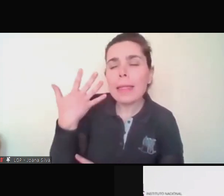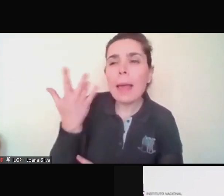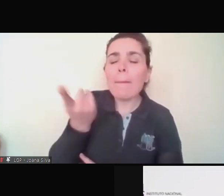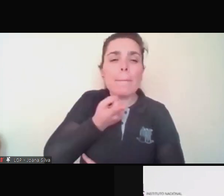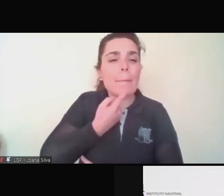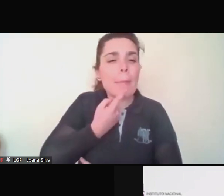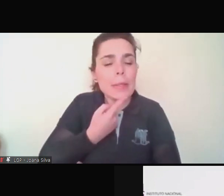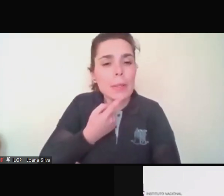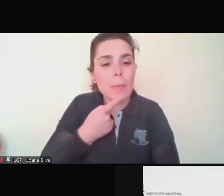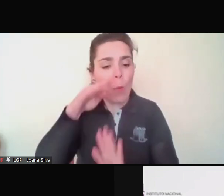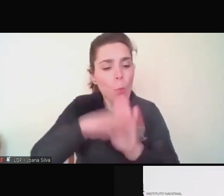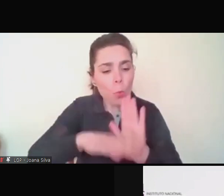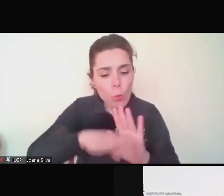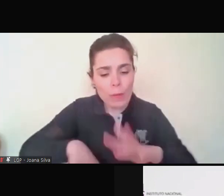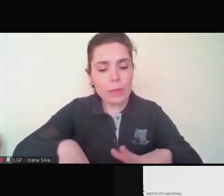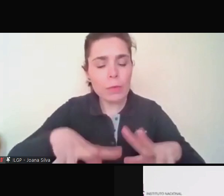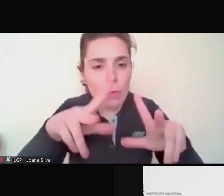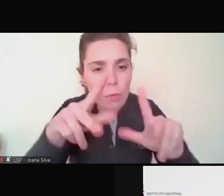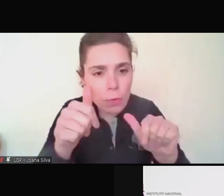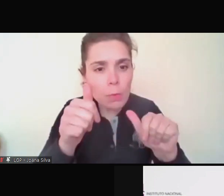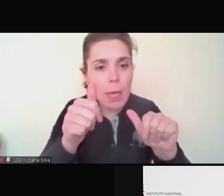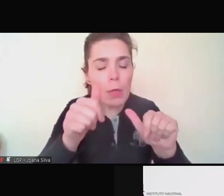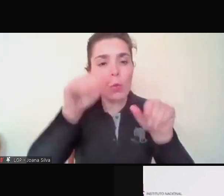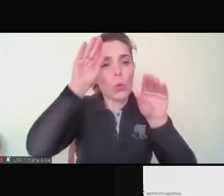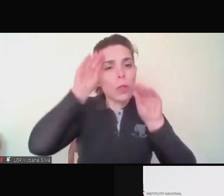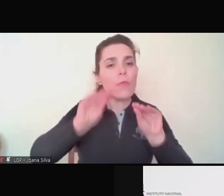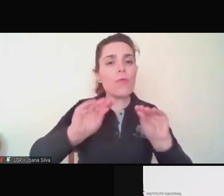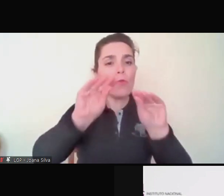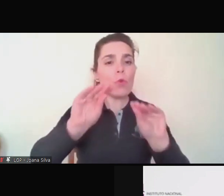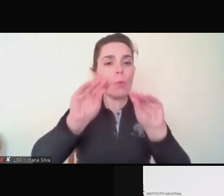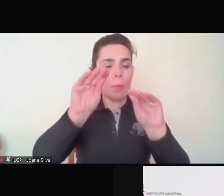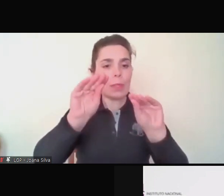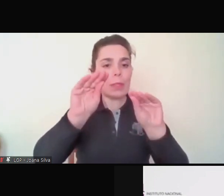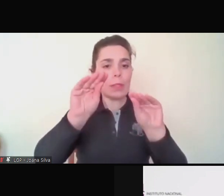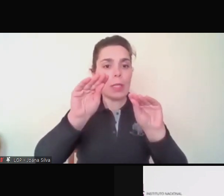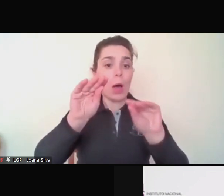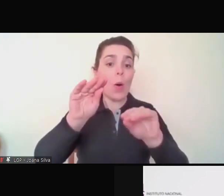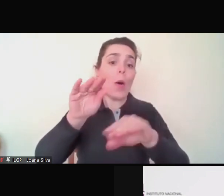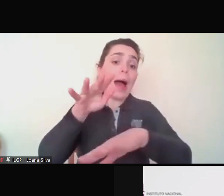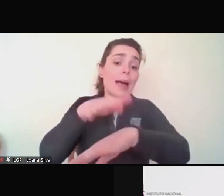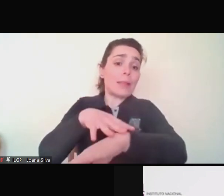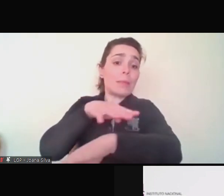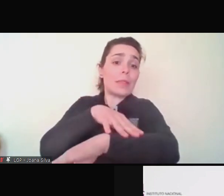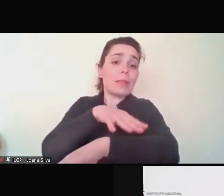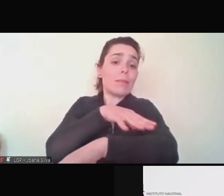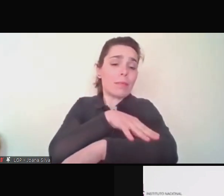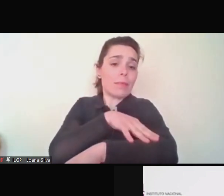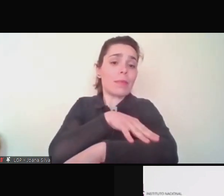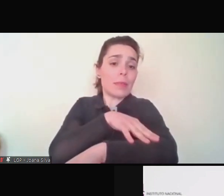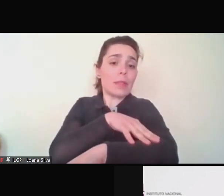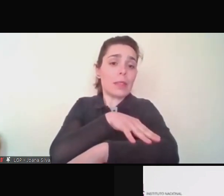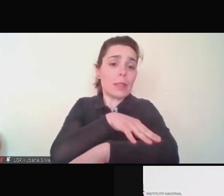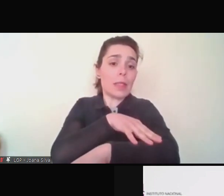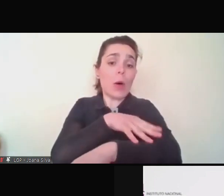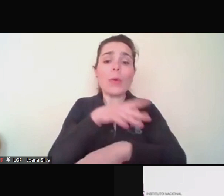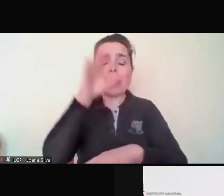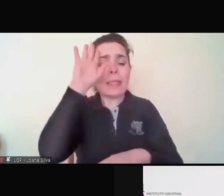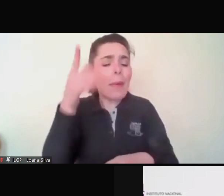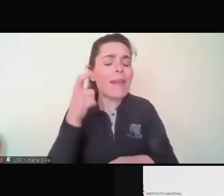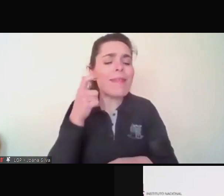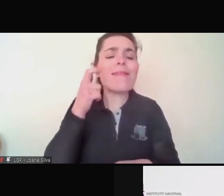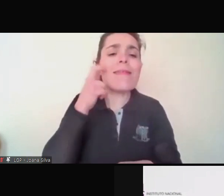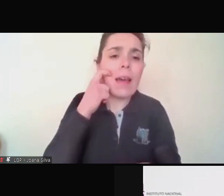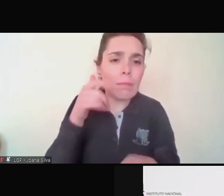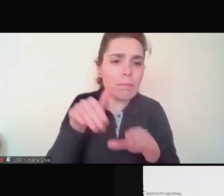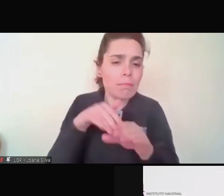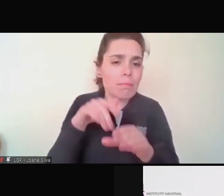processo de desenvolvimento e disponibilização de formação à administração a heterogeneidade de destinatários deste tipo. Se por